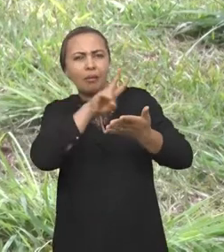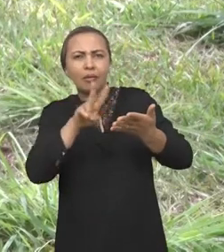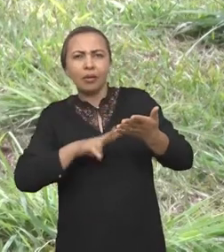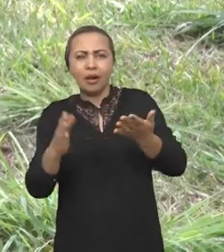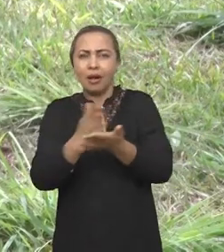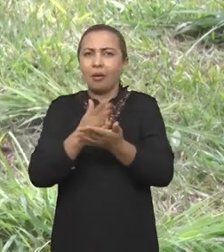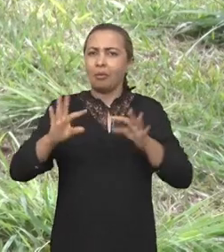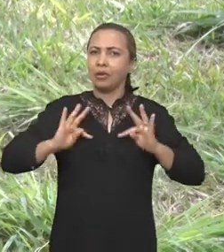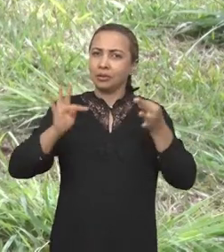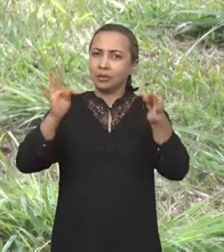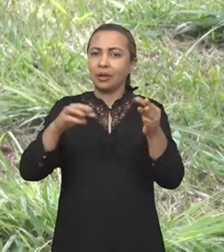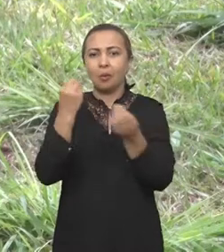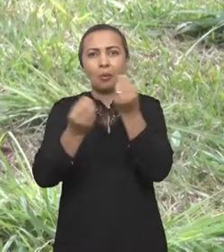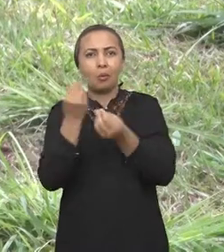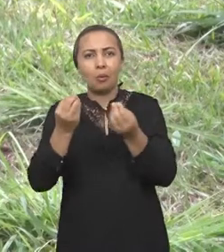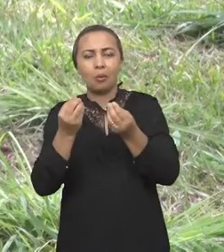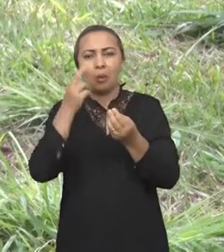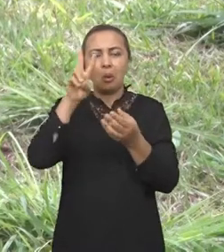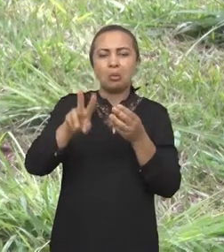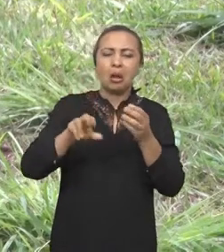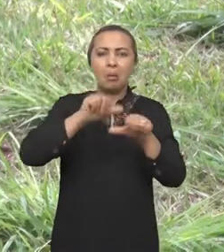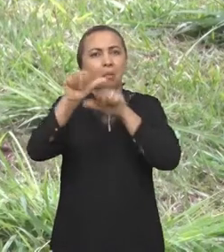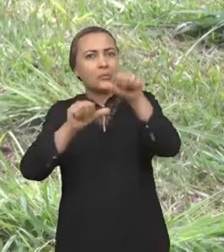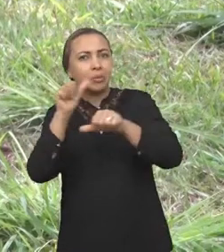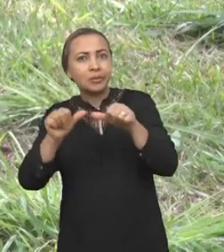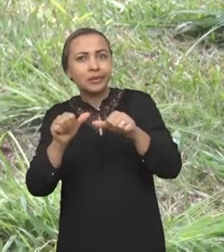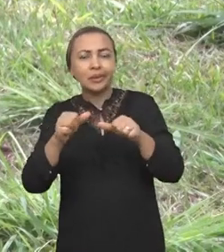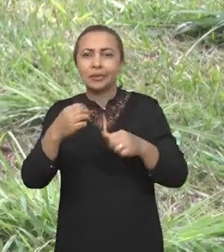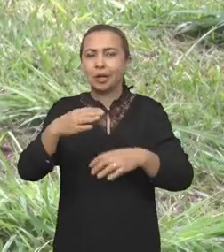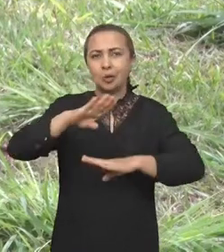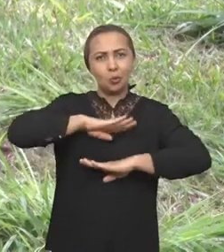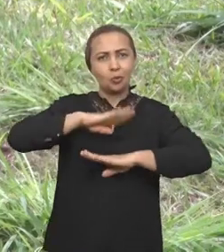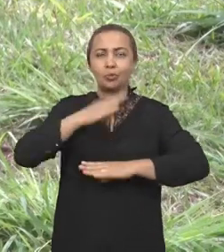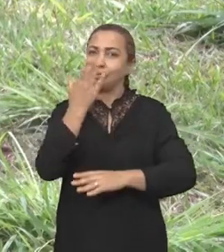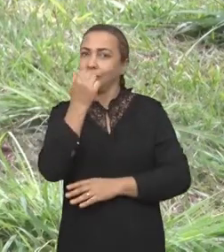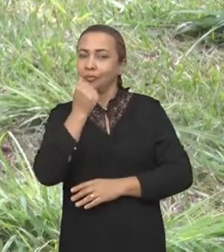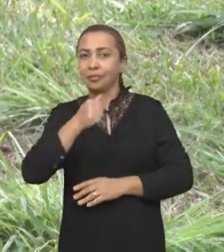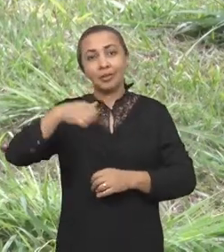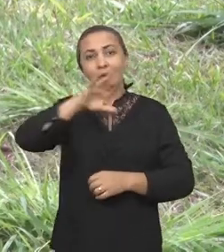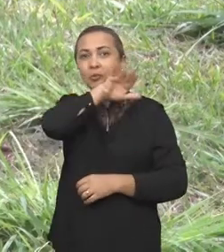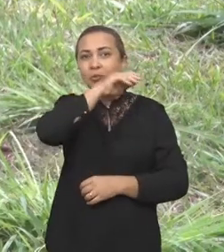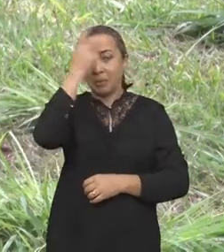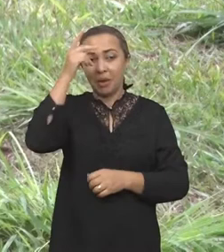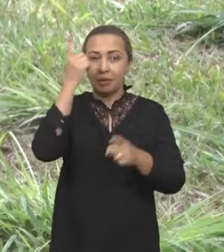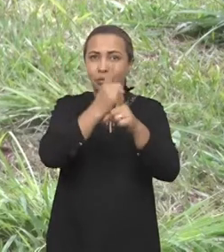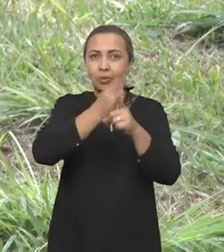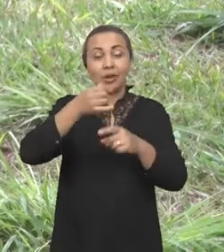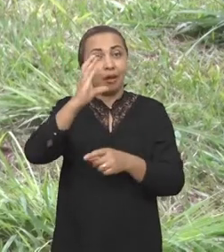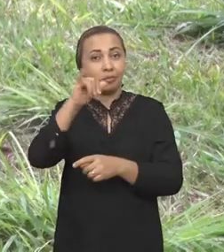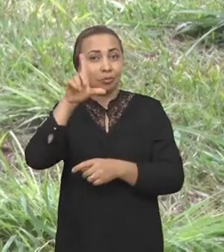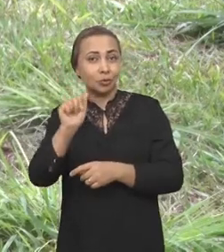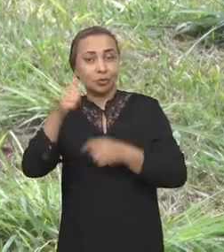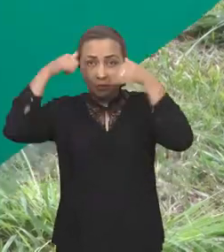algumas técnicas, por exemplo, como avaliar as mudanças do comportamento alimentar dos animais para detectar o cio da vaca de forma